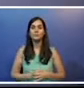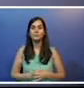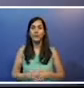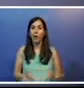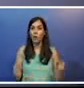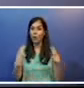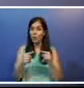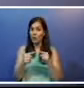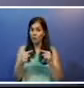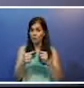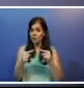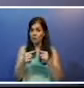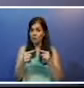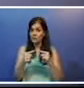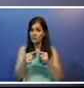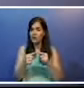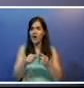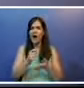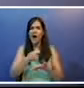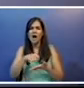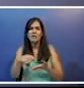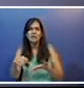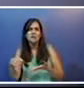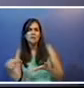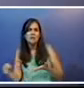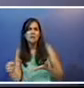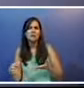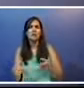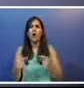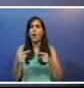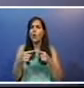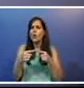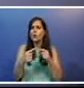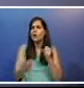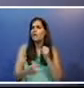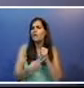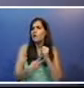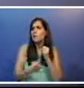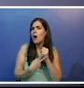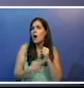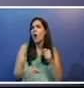a grafia, no caso é a escrita correta das palavras,